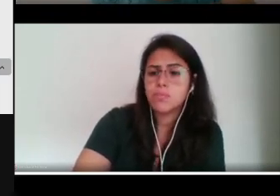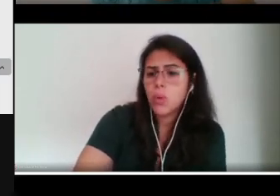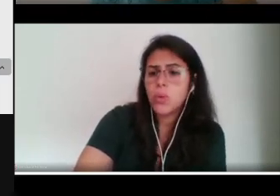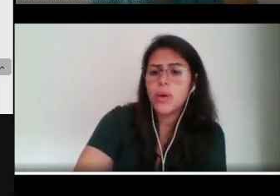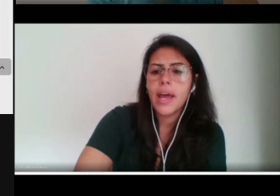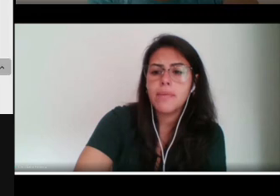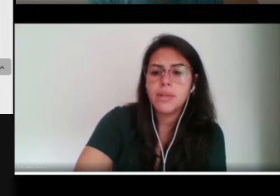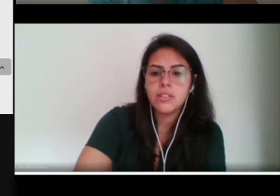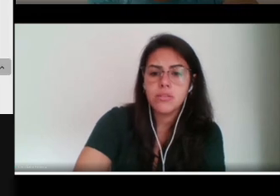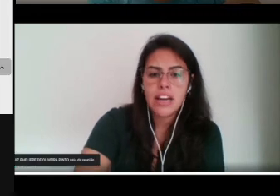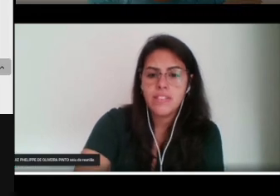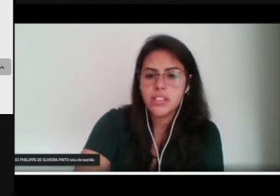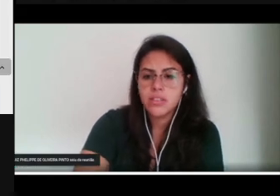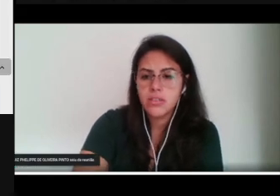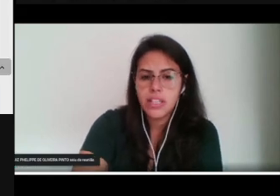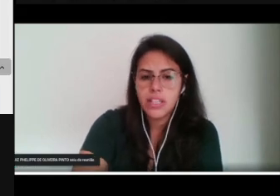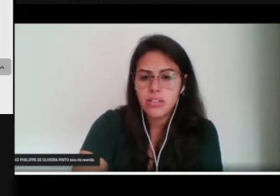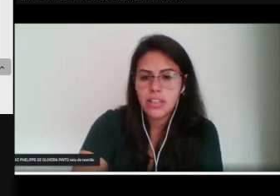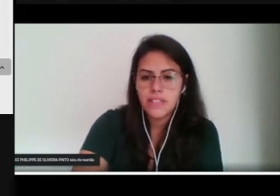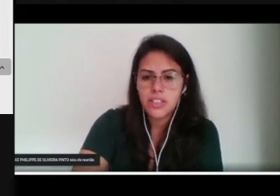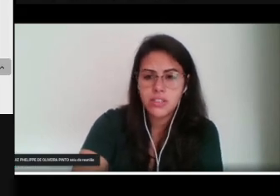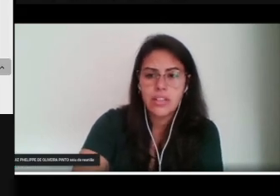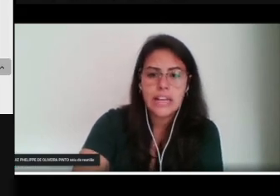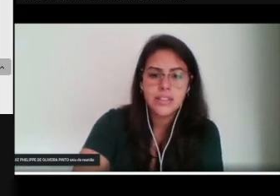links dos vídeos e da aula.